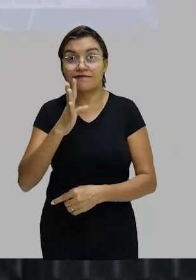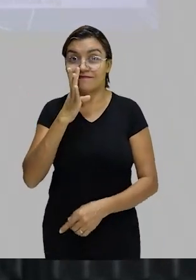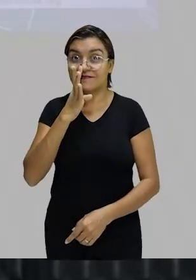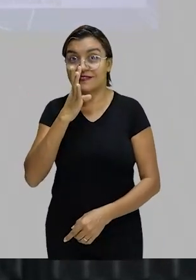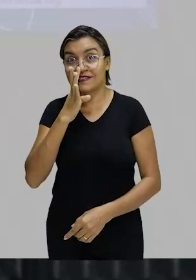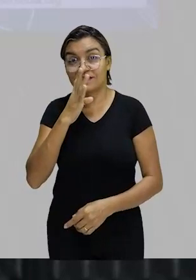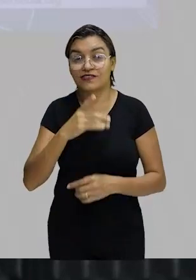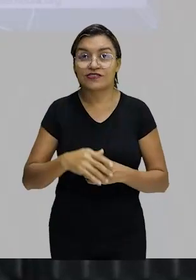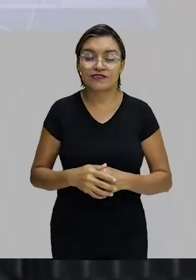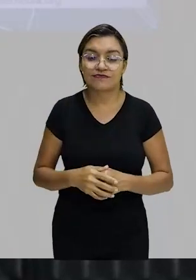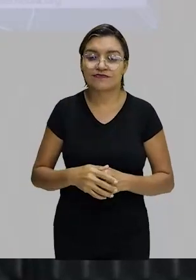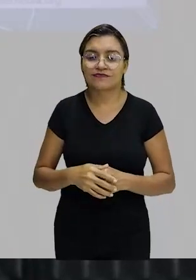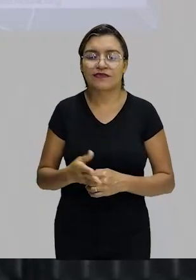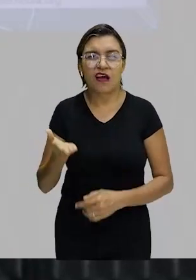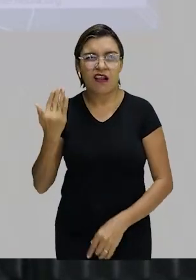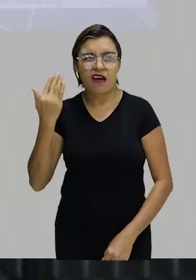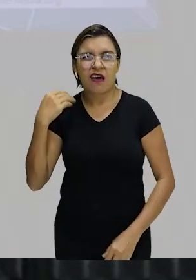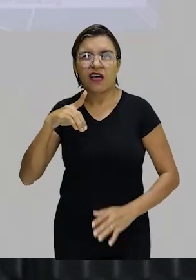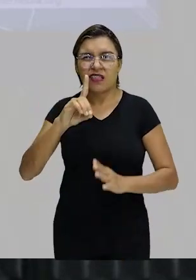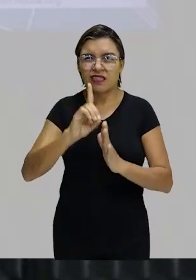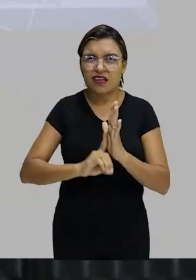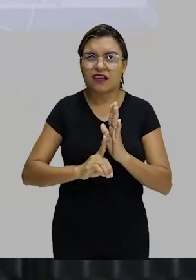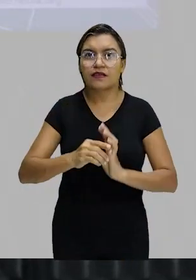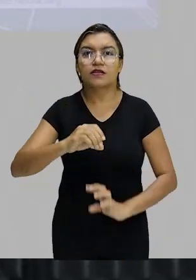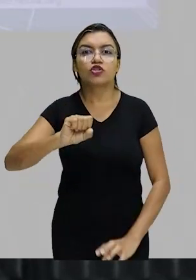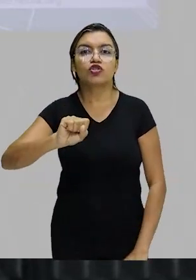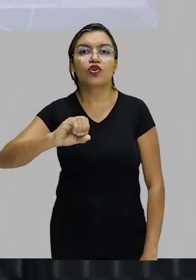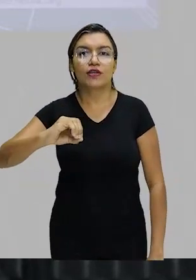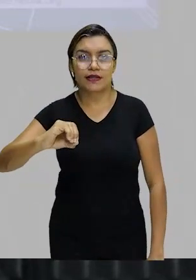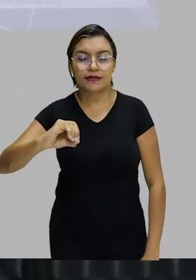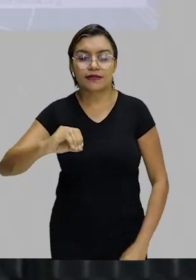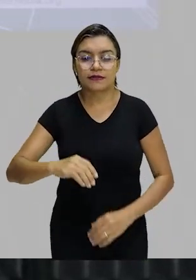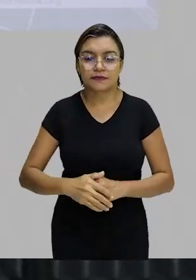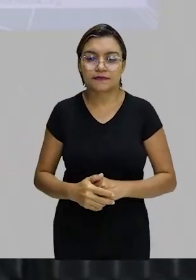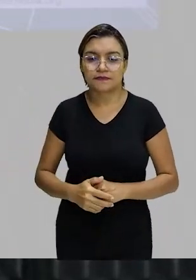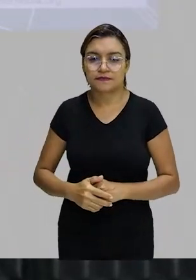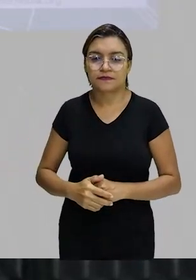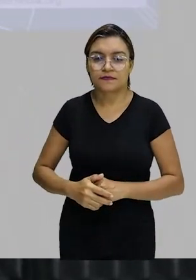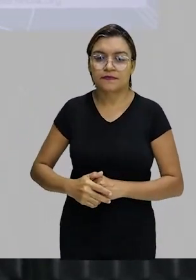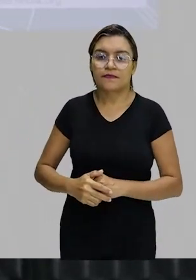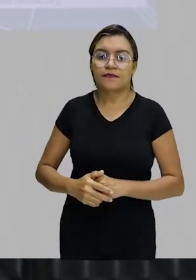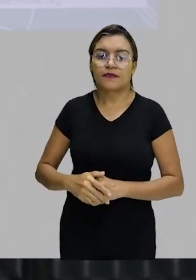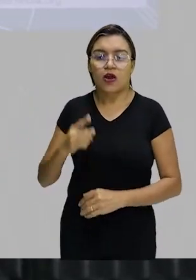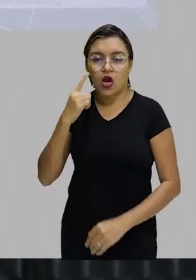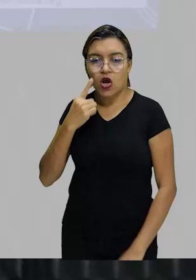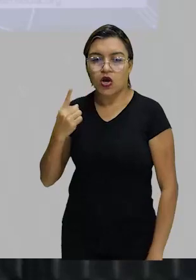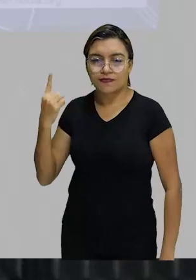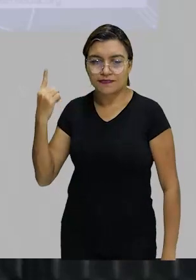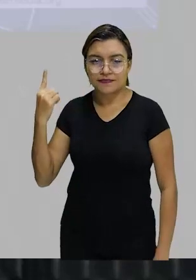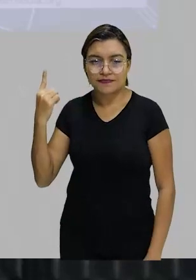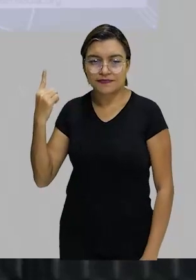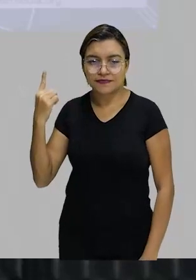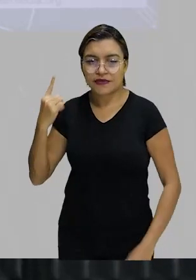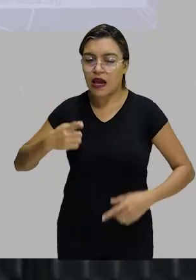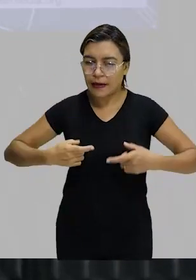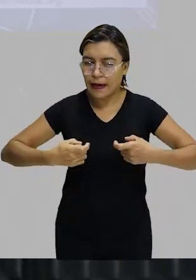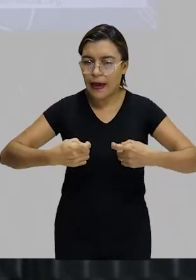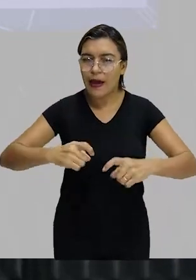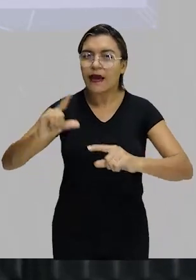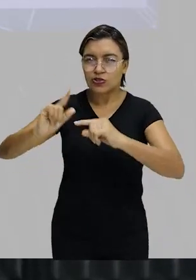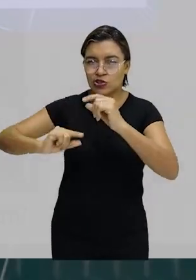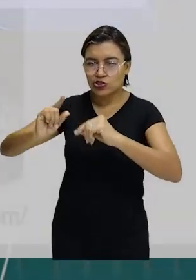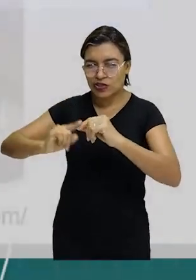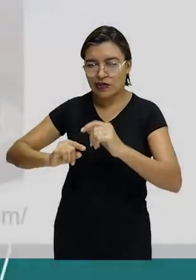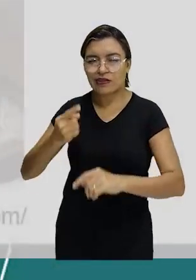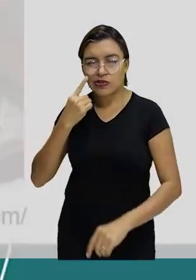viram, apesar de ser um filme lá da década de 80. Guerra nas Estrelas, Vingadores ou as produções da Marvel